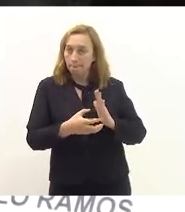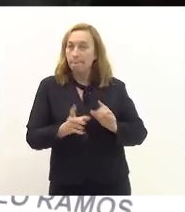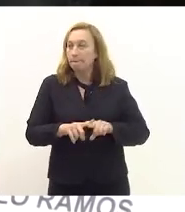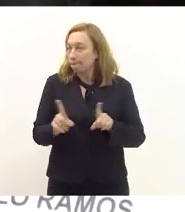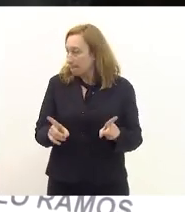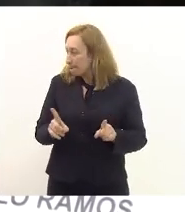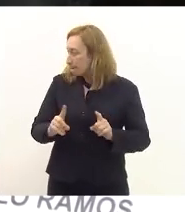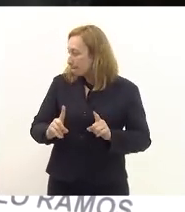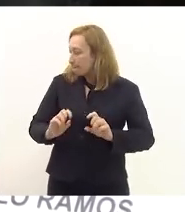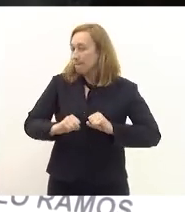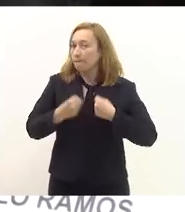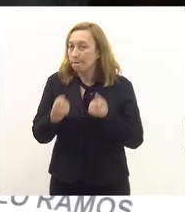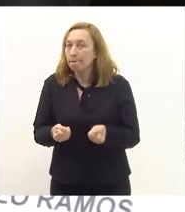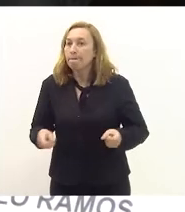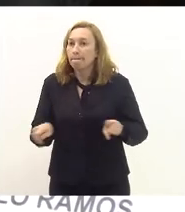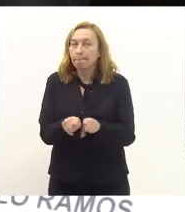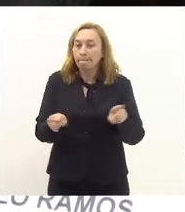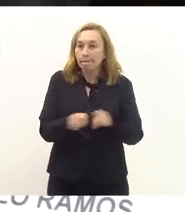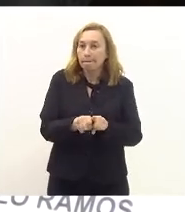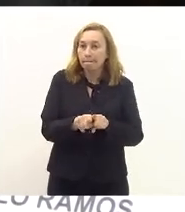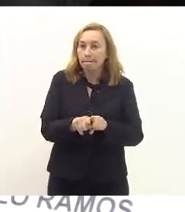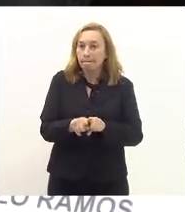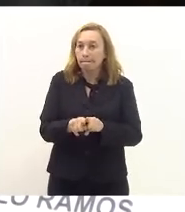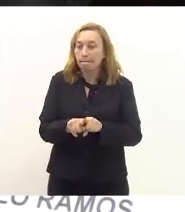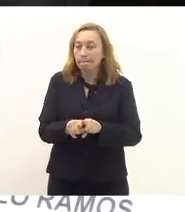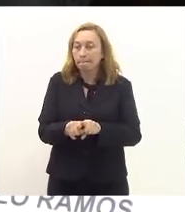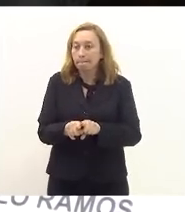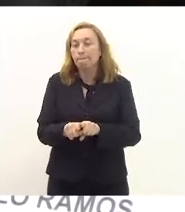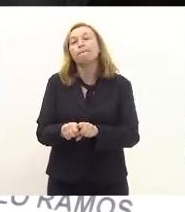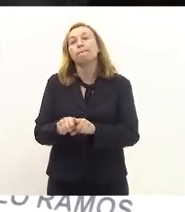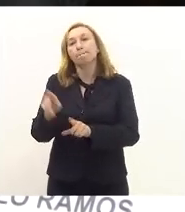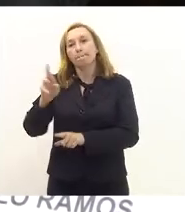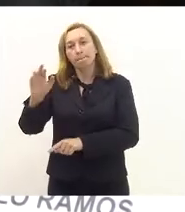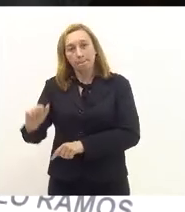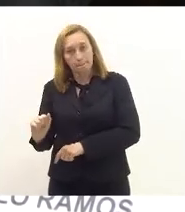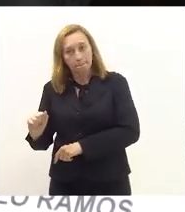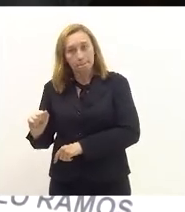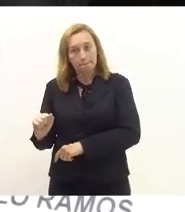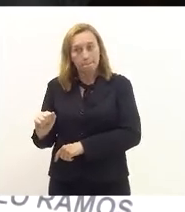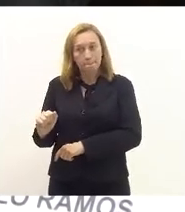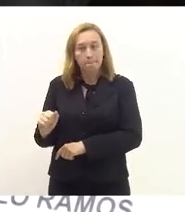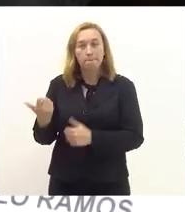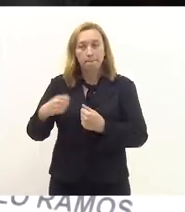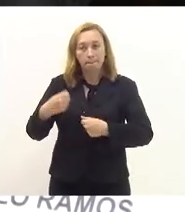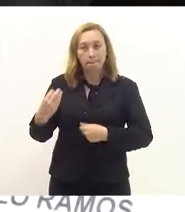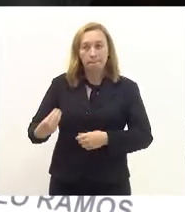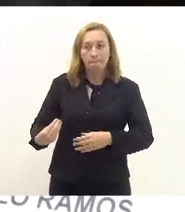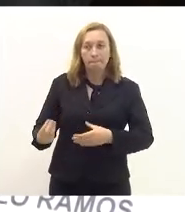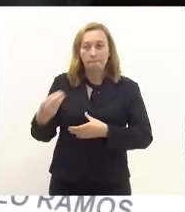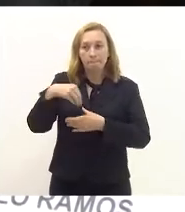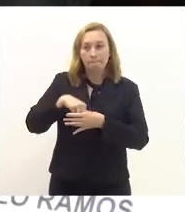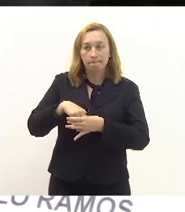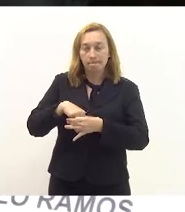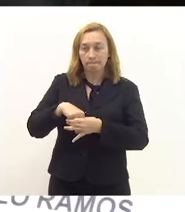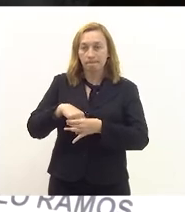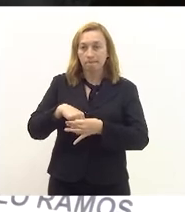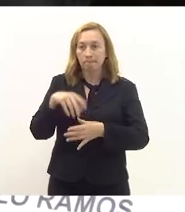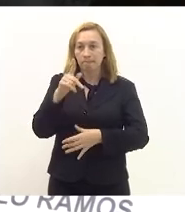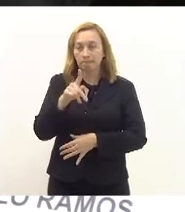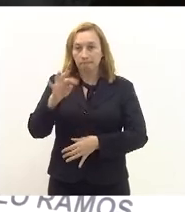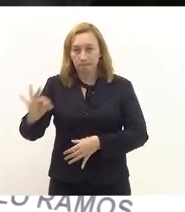mas defender também a imagem do Brizola. Porque a imagem do Brizola tem que estar presente no PDT, para